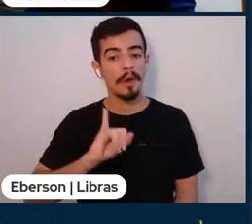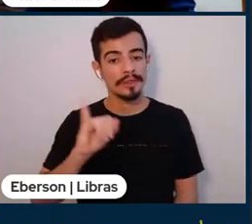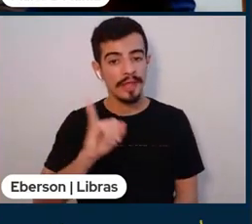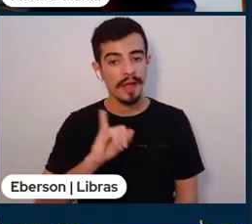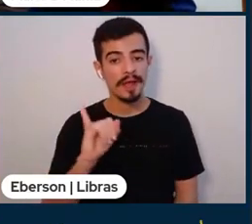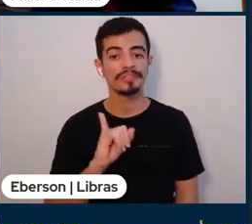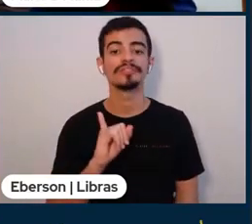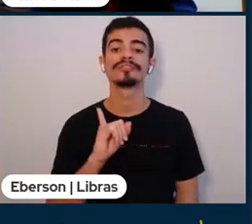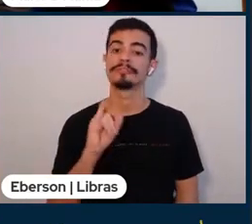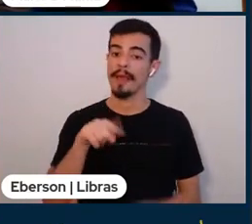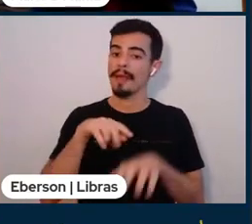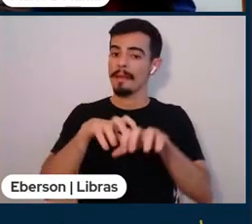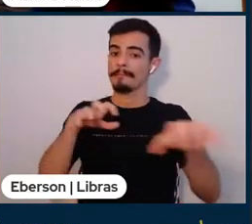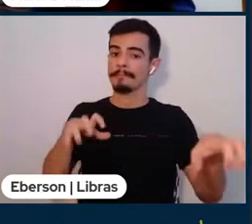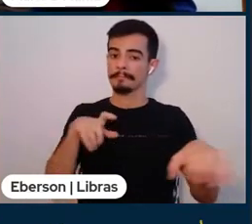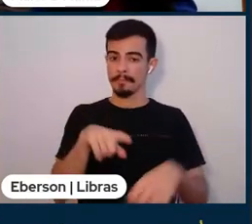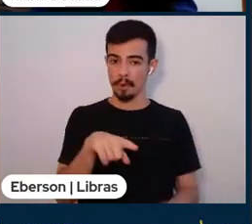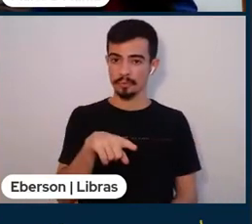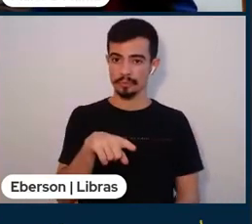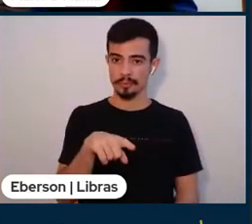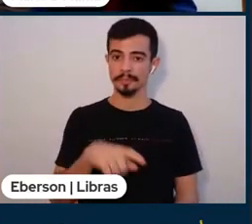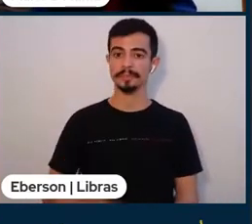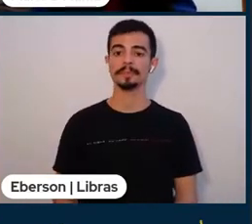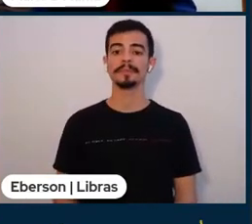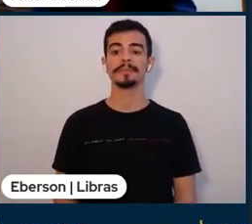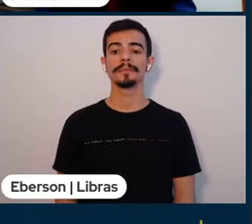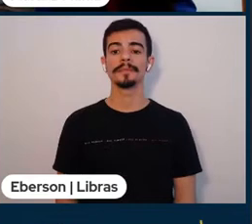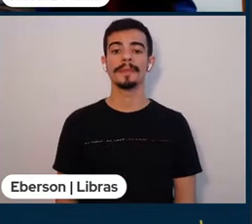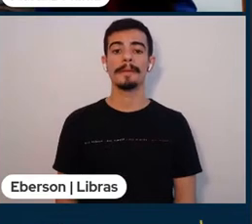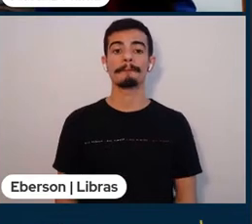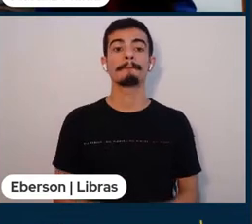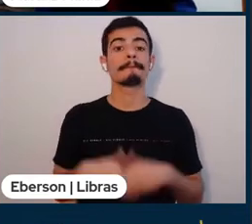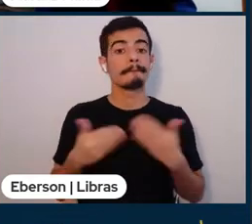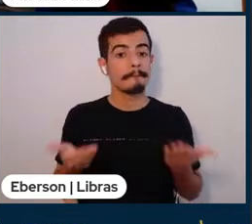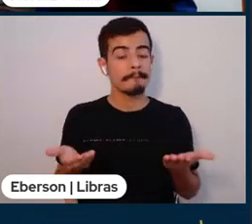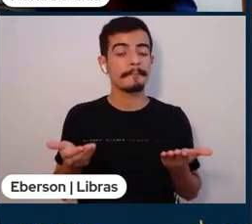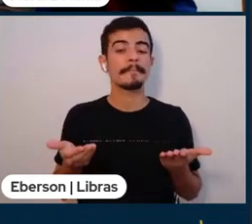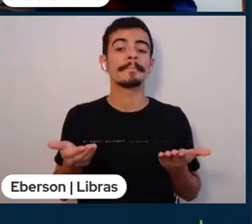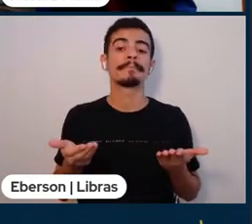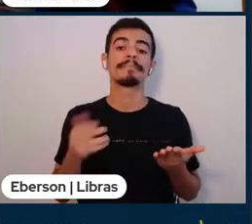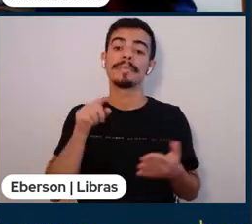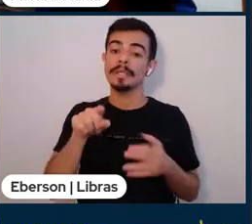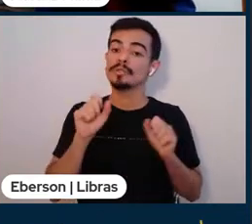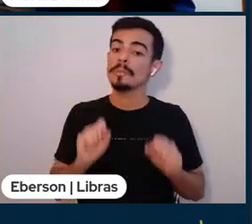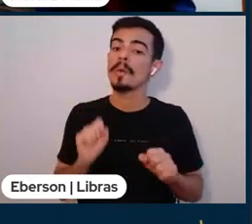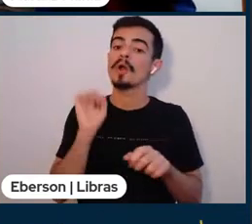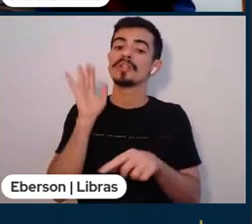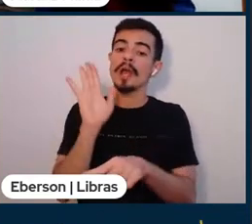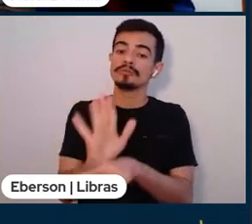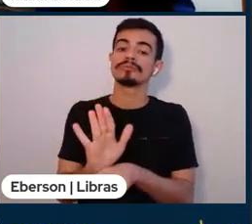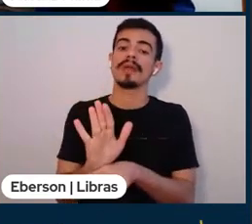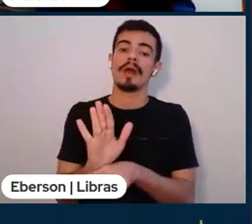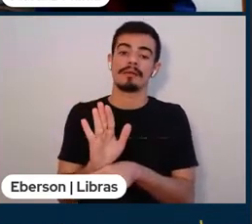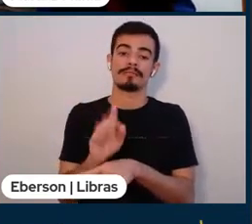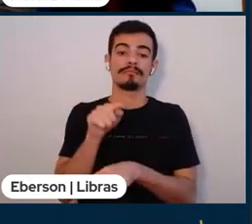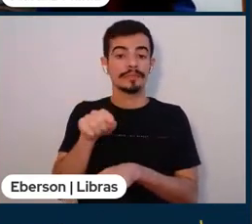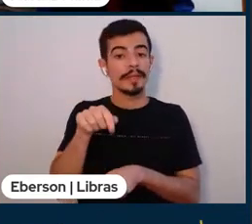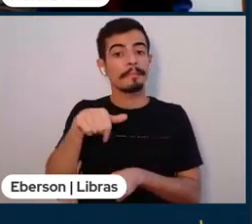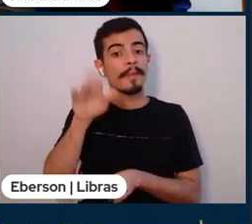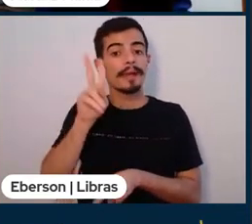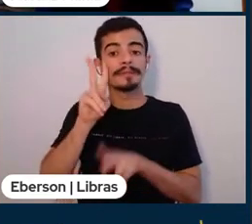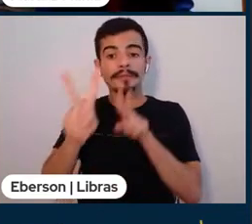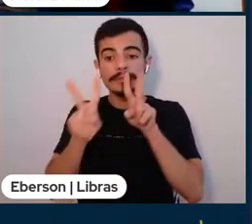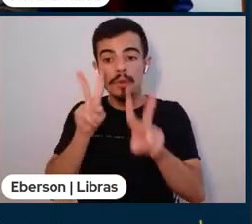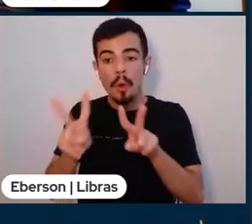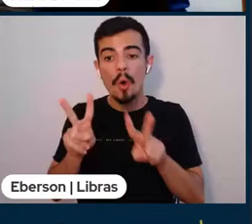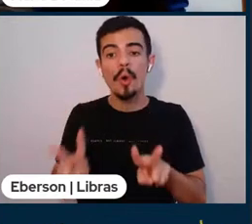uma delas. Então, eu acho que isso pode te ajudar, assim, ficar de olho sempre nas vagas que